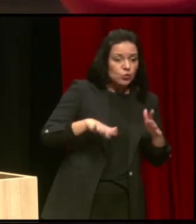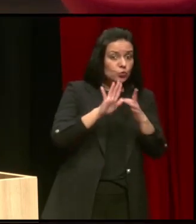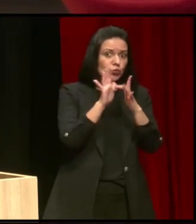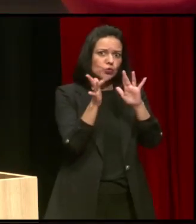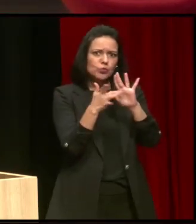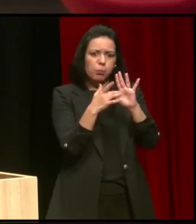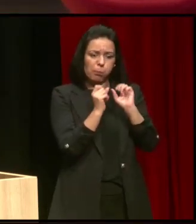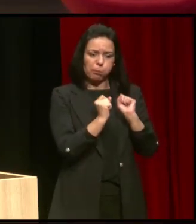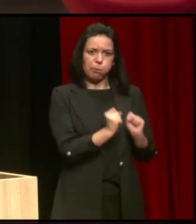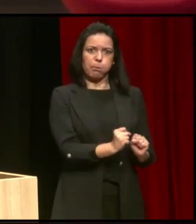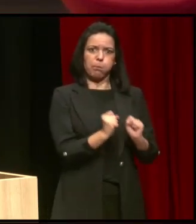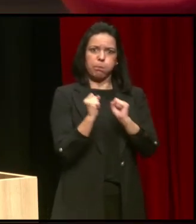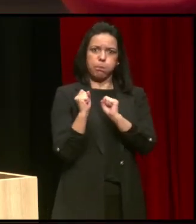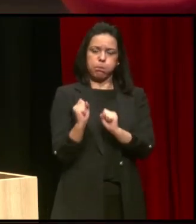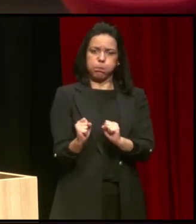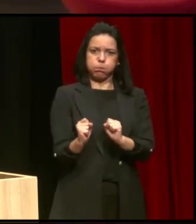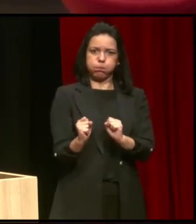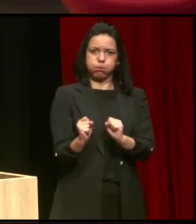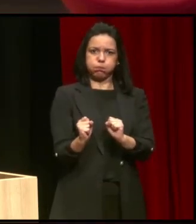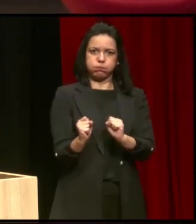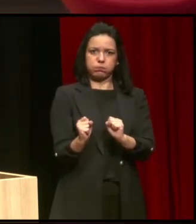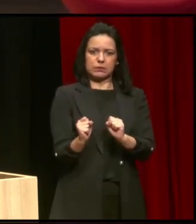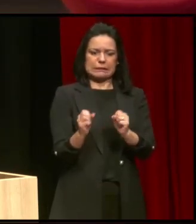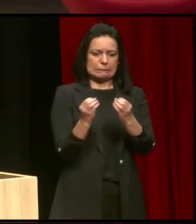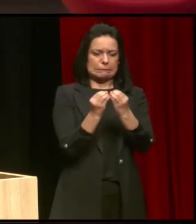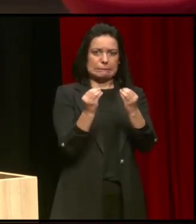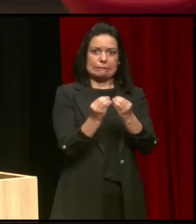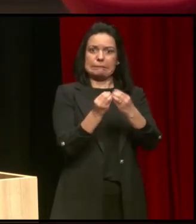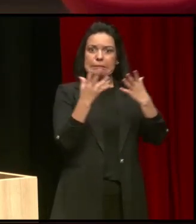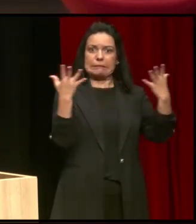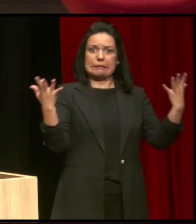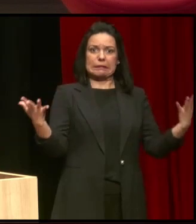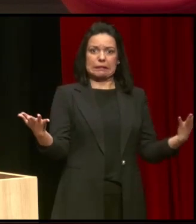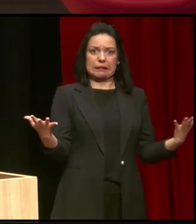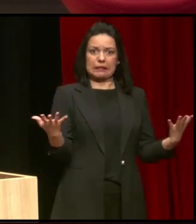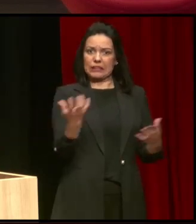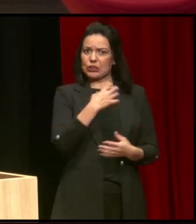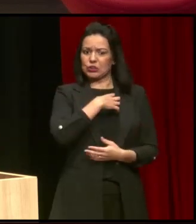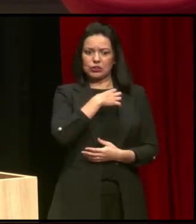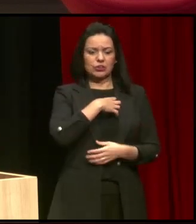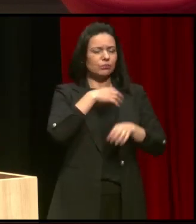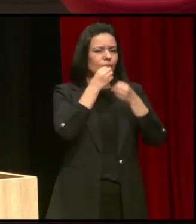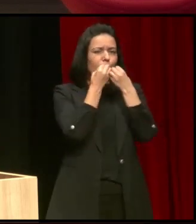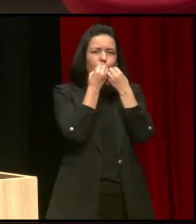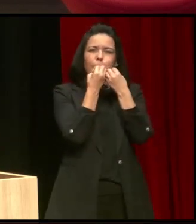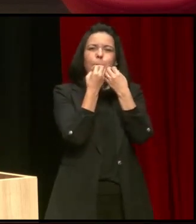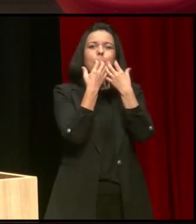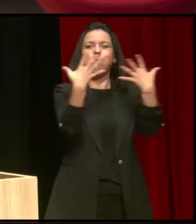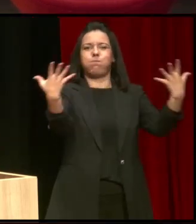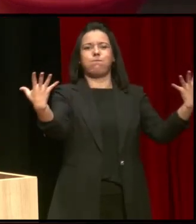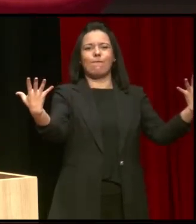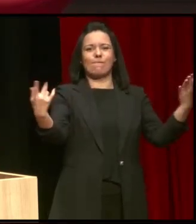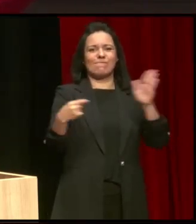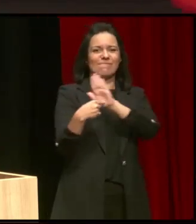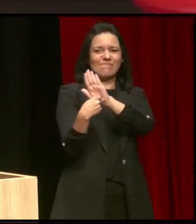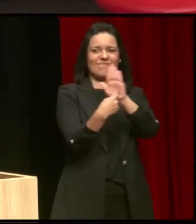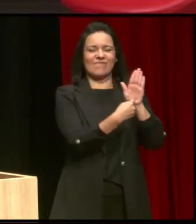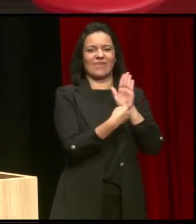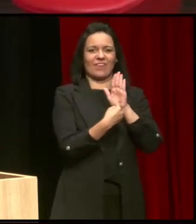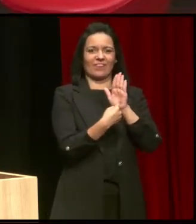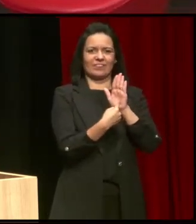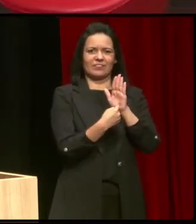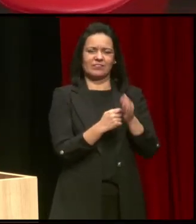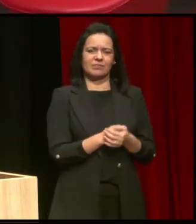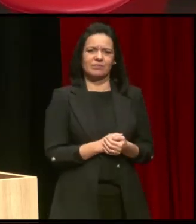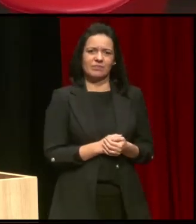falar, faz tudo esplendidamente bem. Essa é a tradução melhor.